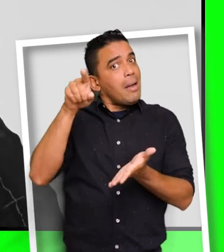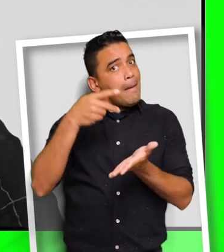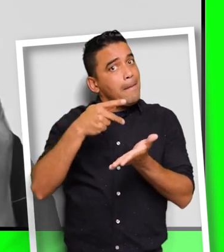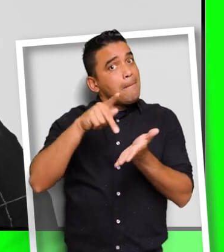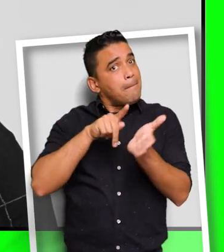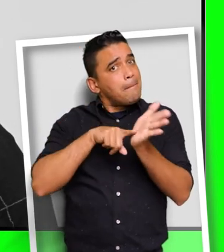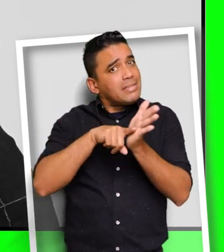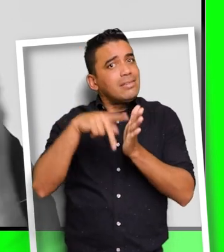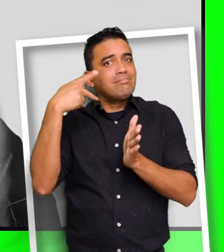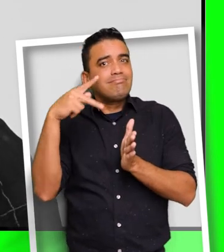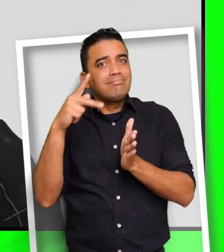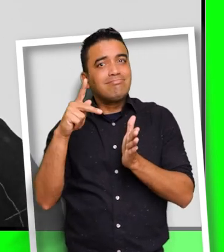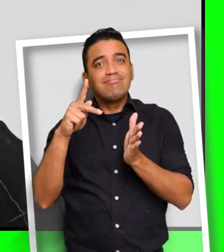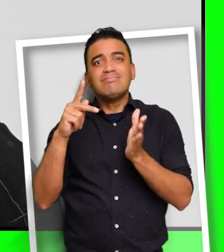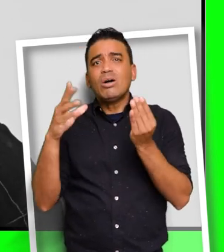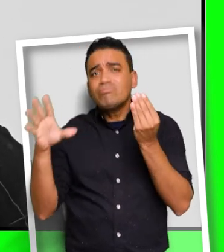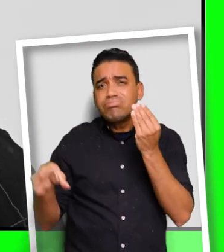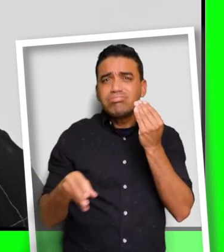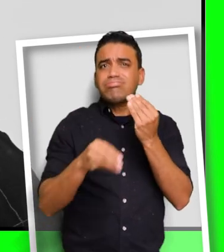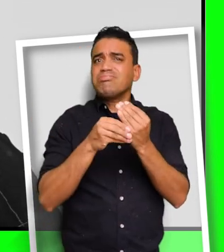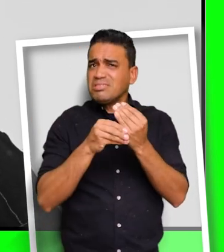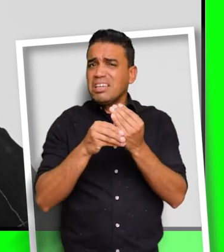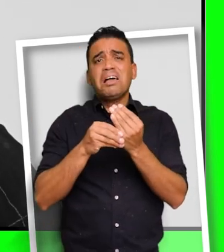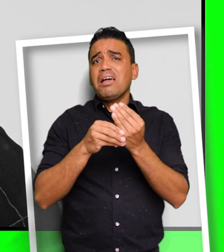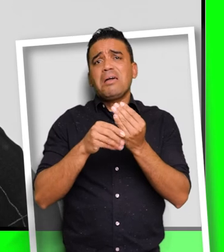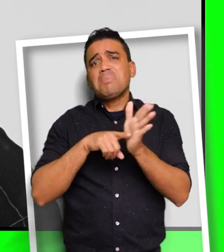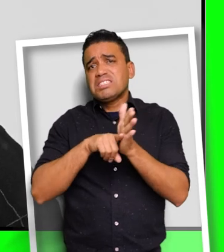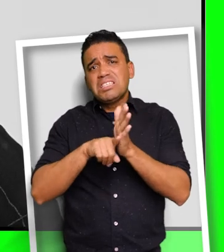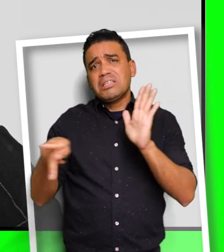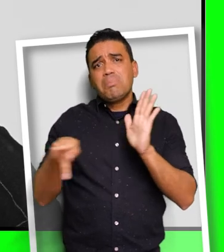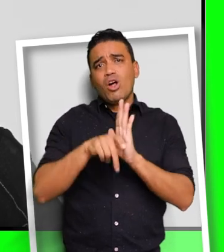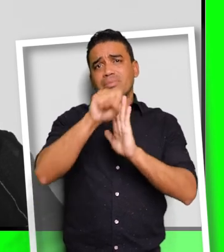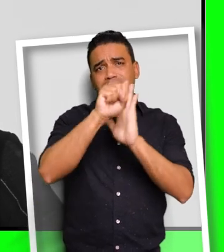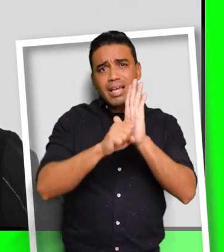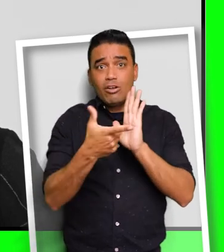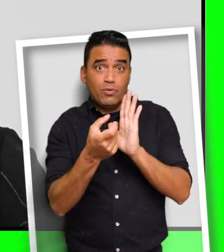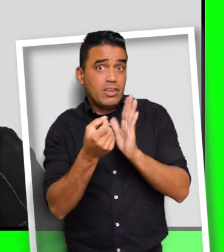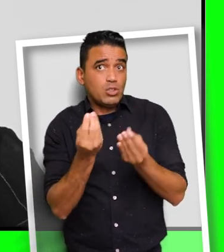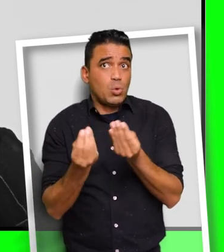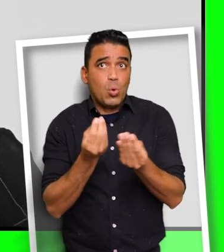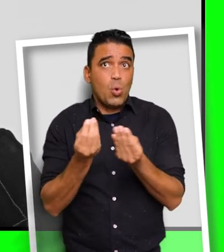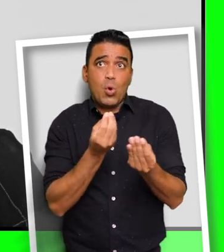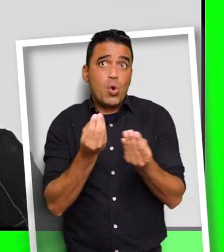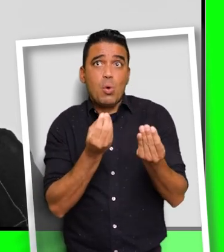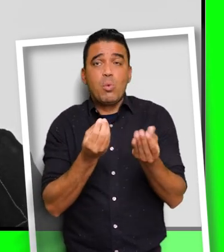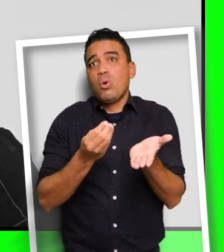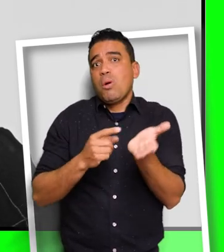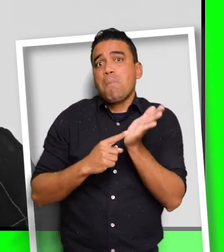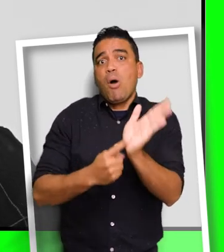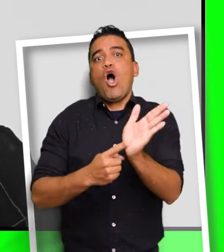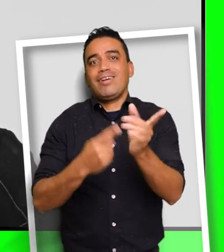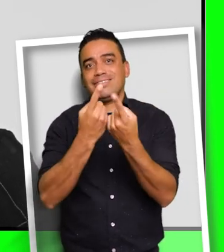interessante, é um compilado de encenadores do século XX, né, e como que eles trabalham a música.